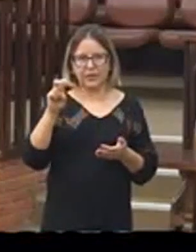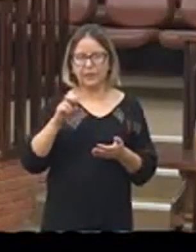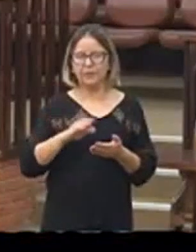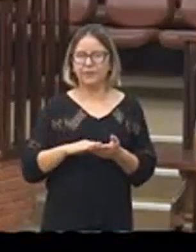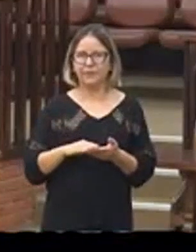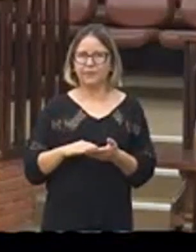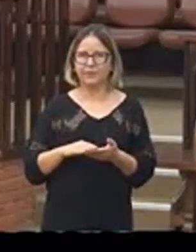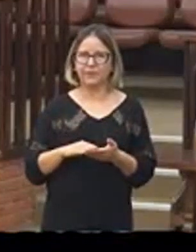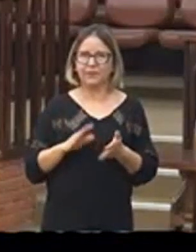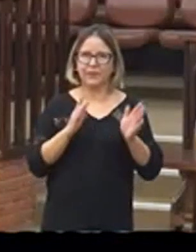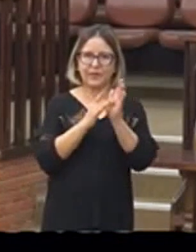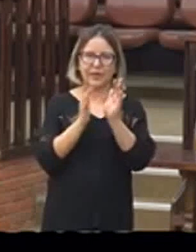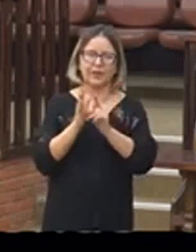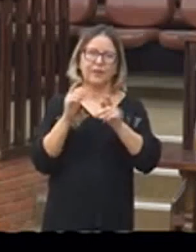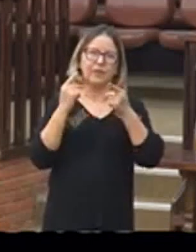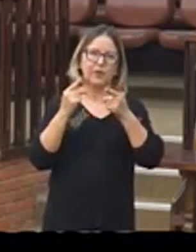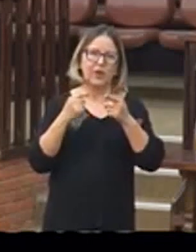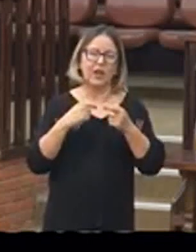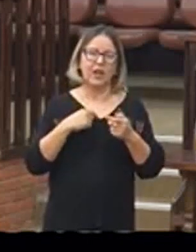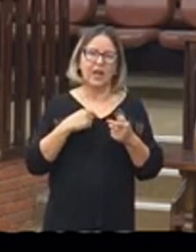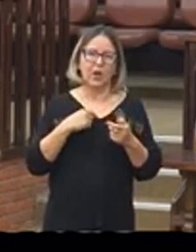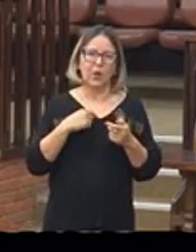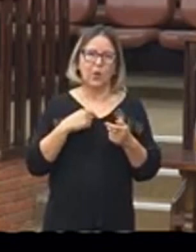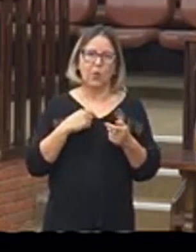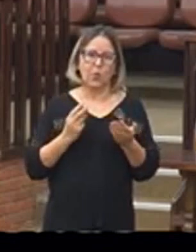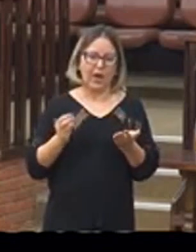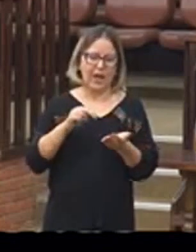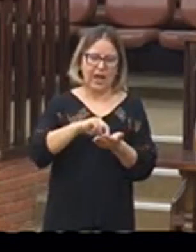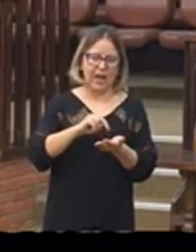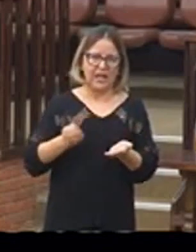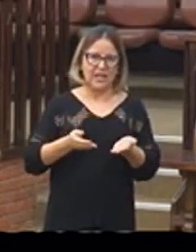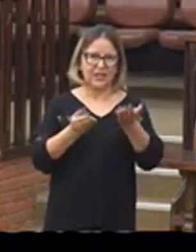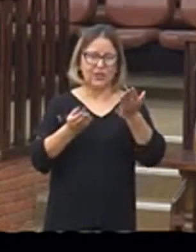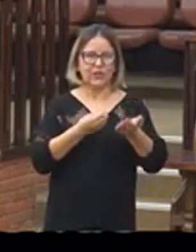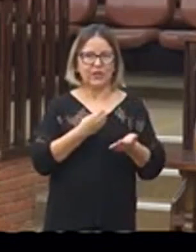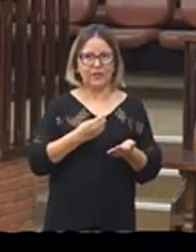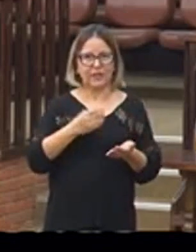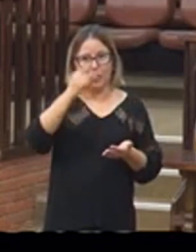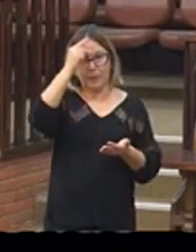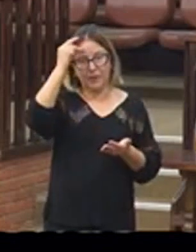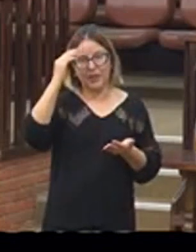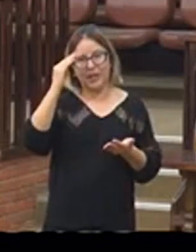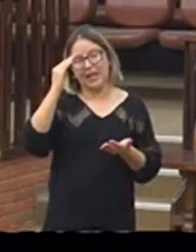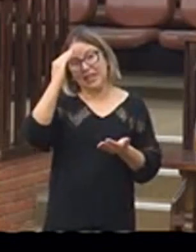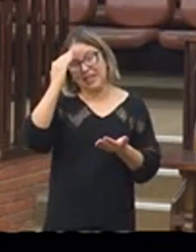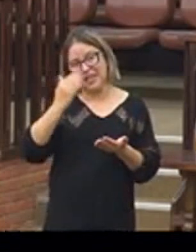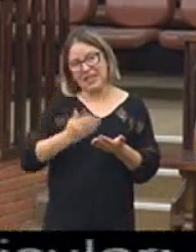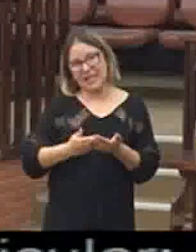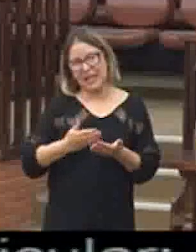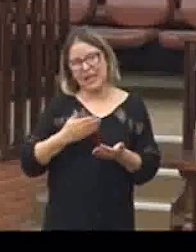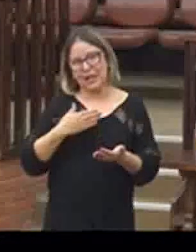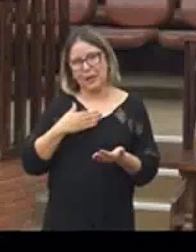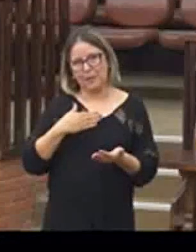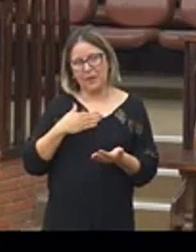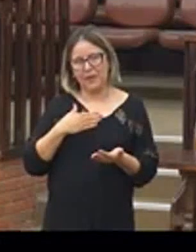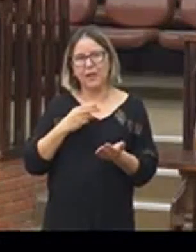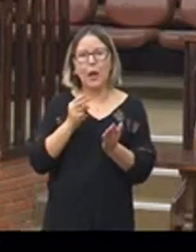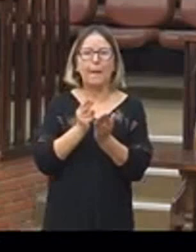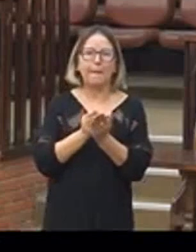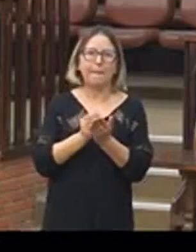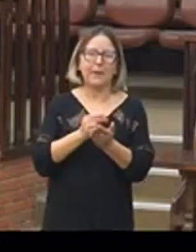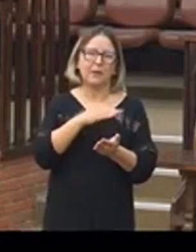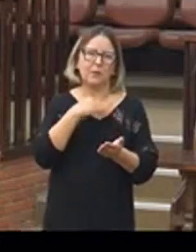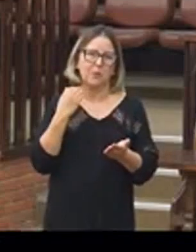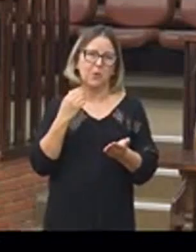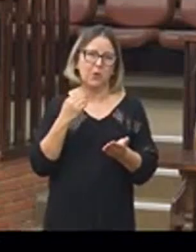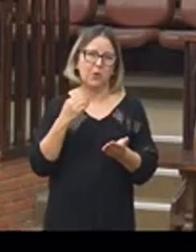Disse-lhe Jesus, eu sou a ressurreição e a vida. Quem crê em mim, ainda que morra, viverá. E